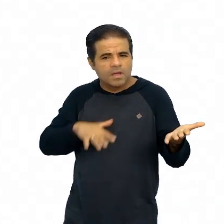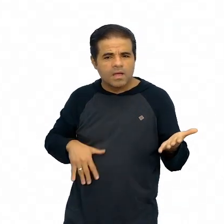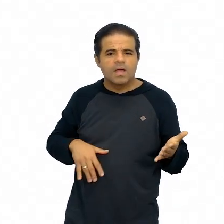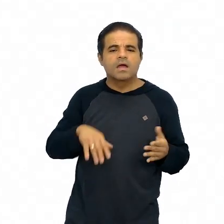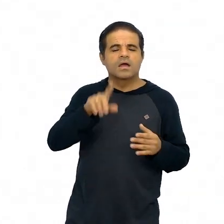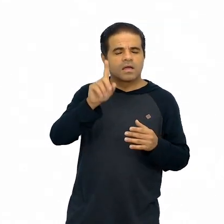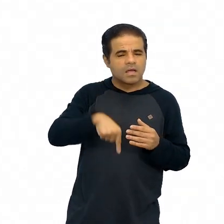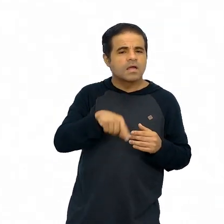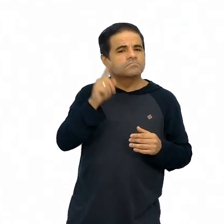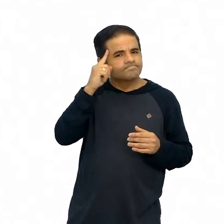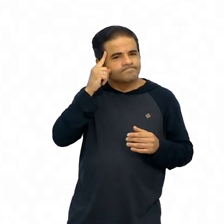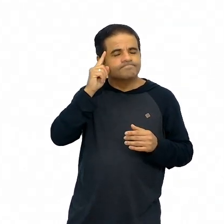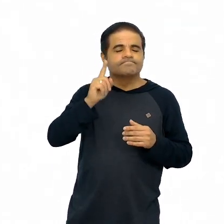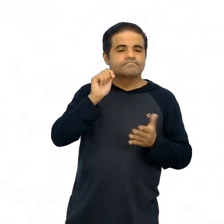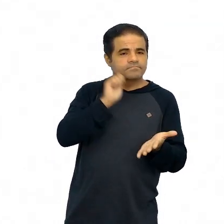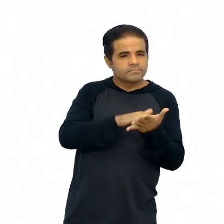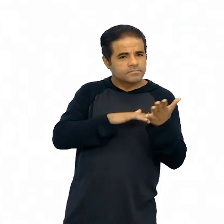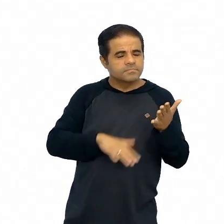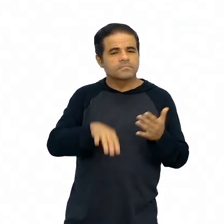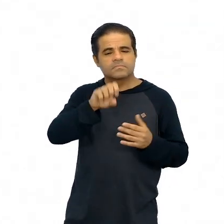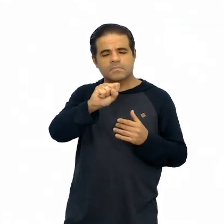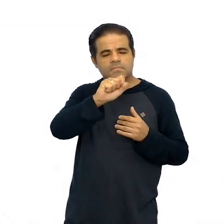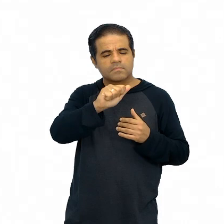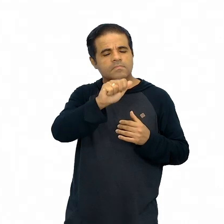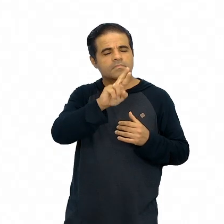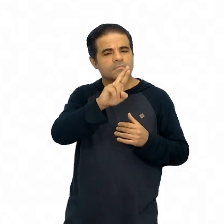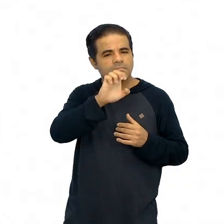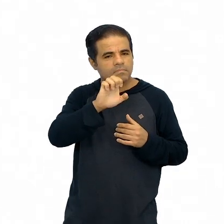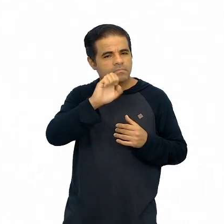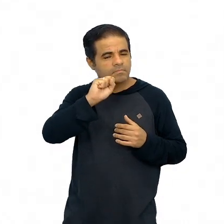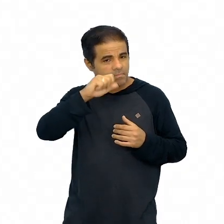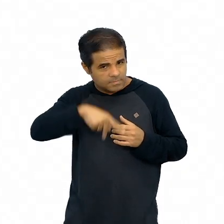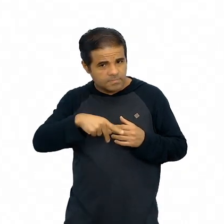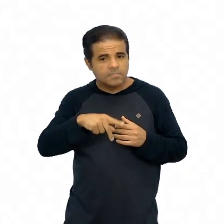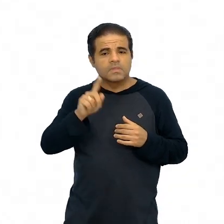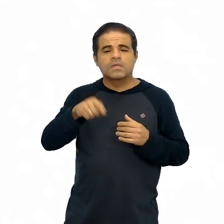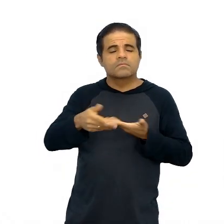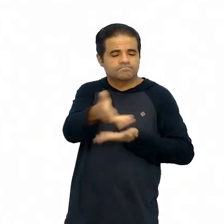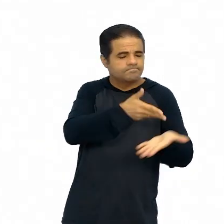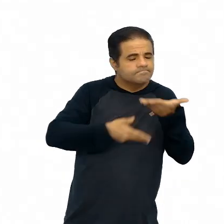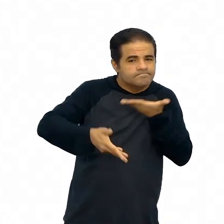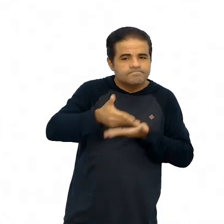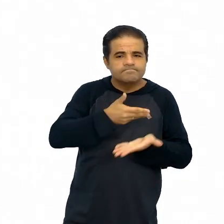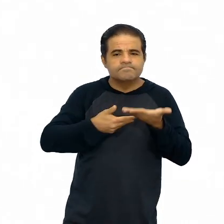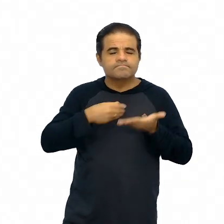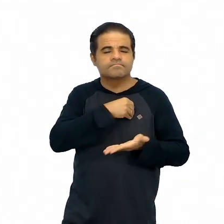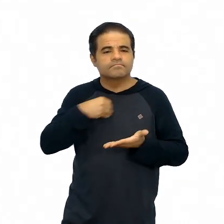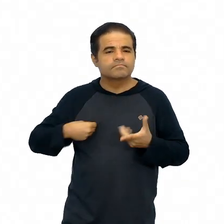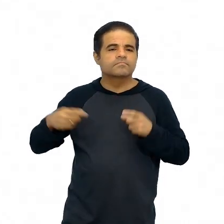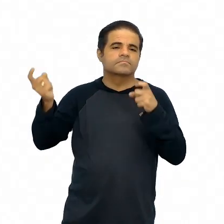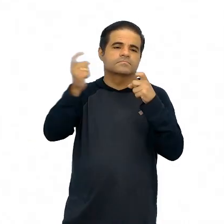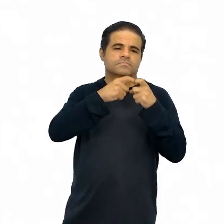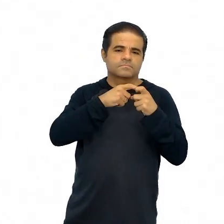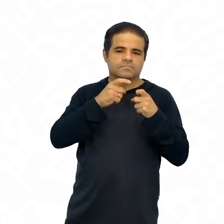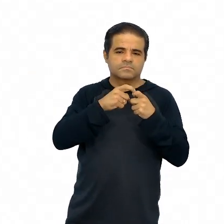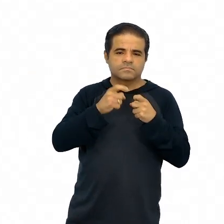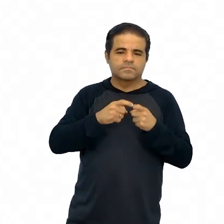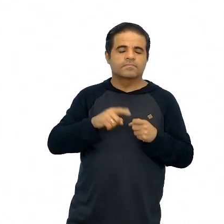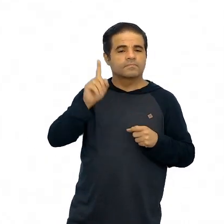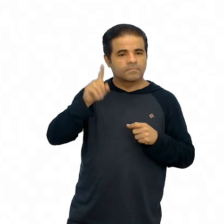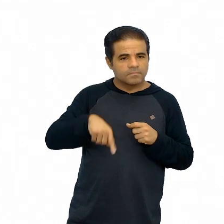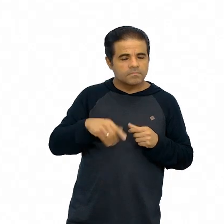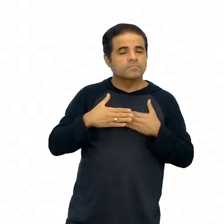SARESP, ela já inicia com uma atividade do SARESP, que fala das relações métricas no triângulo retângulo. Né?